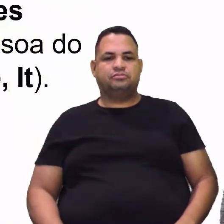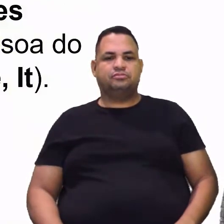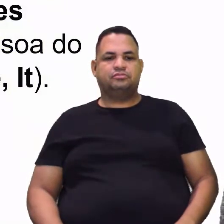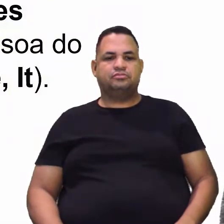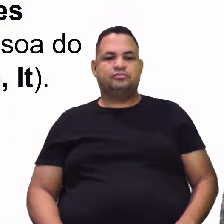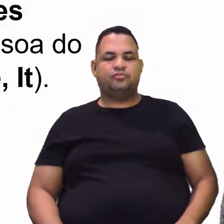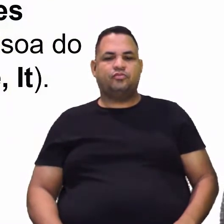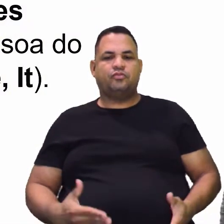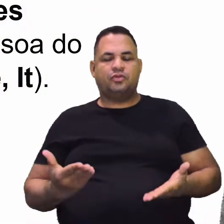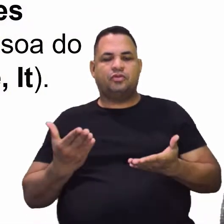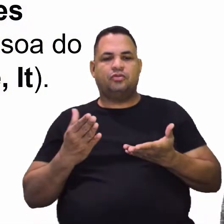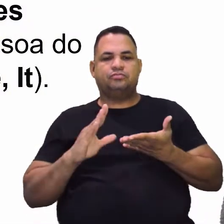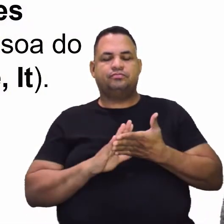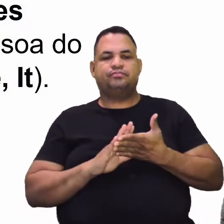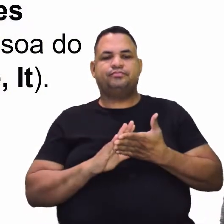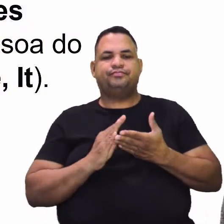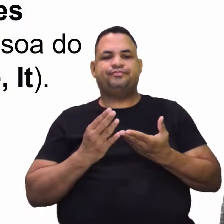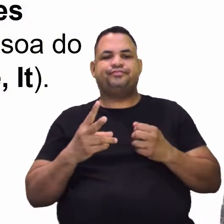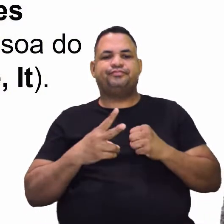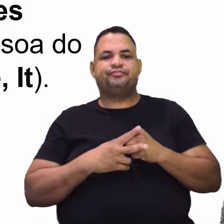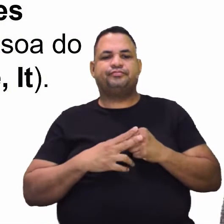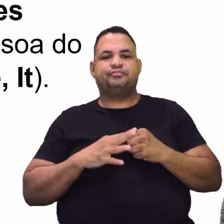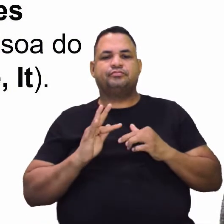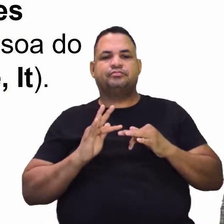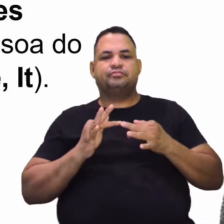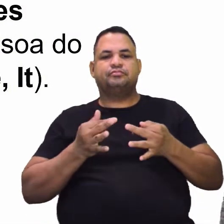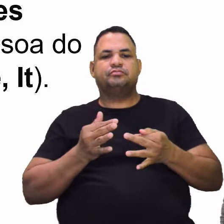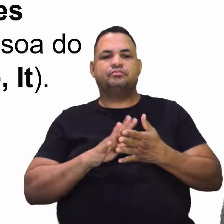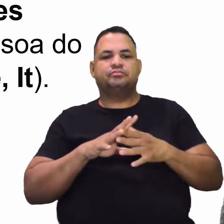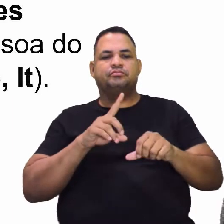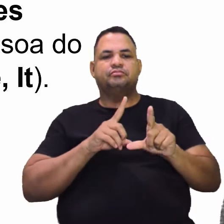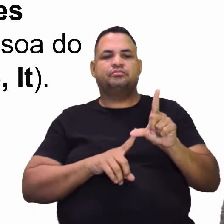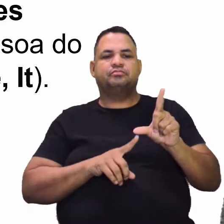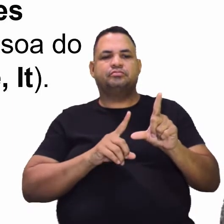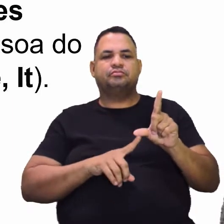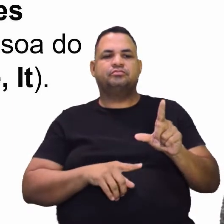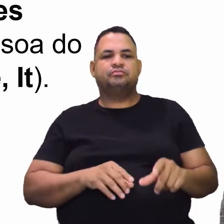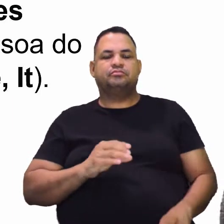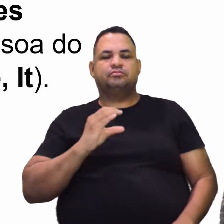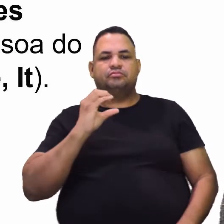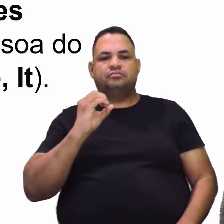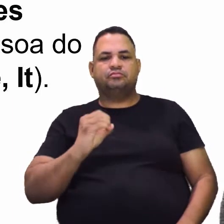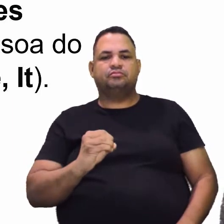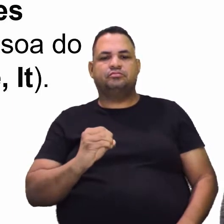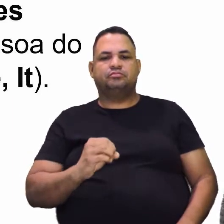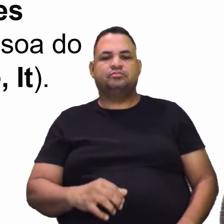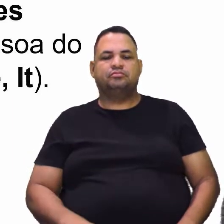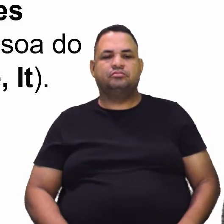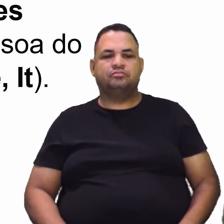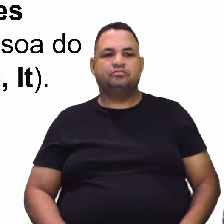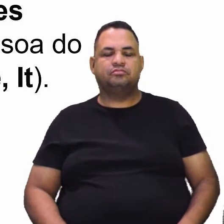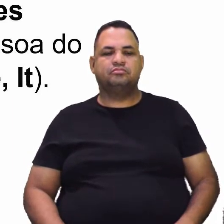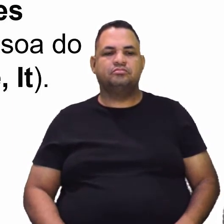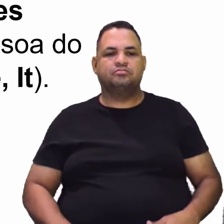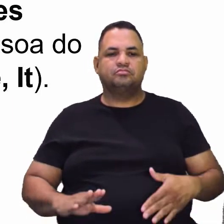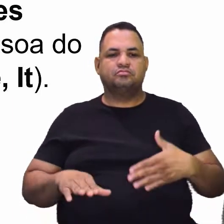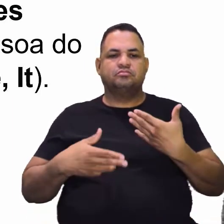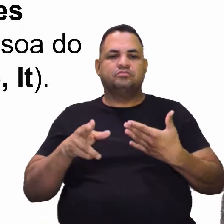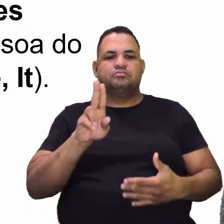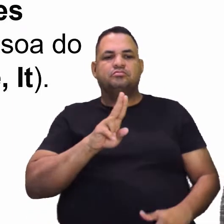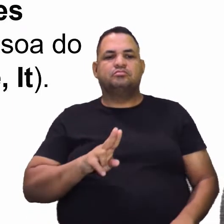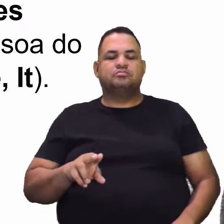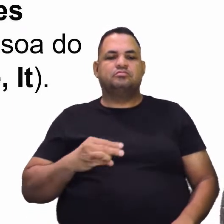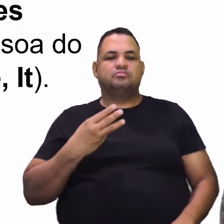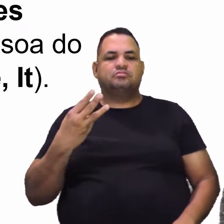adivinha como é que esse verbo termina aqui? Esse verbo termina com a letra O. E quando ele vai ser usado com a